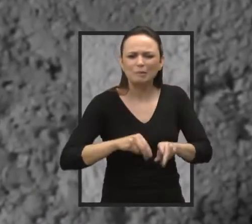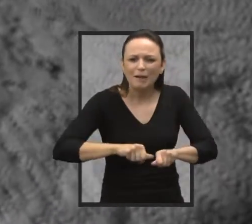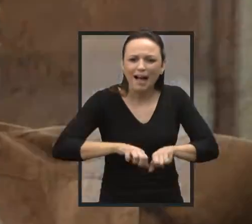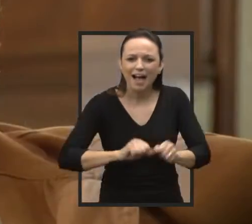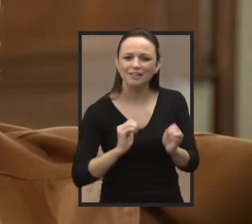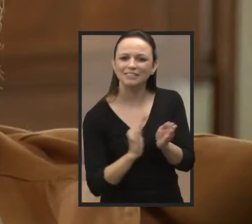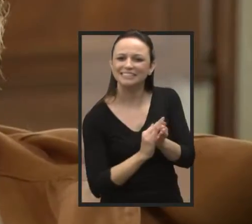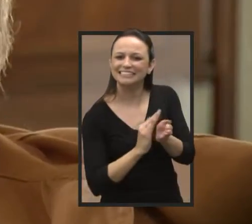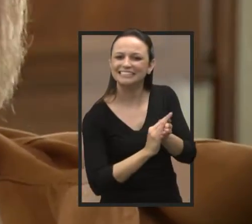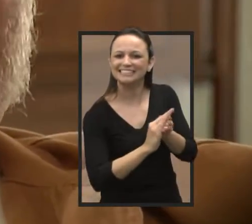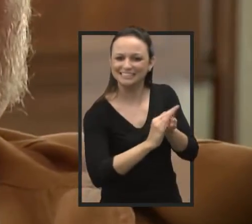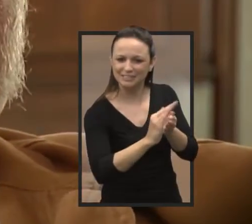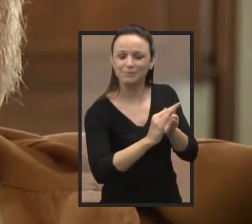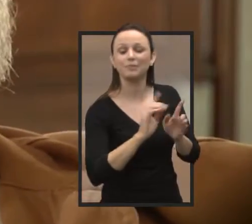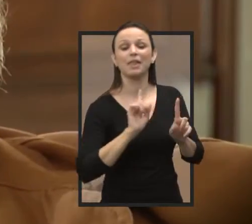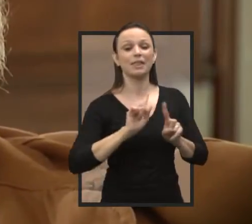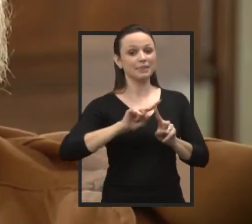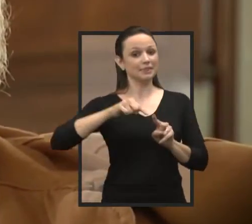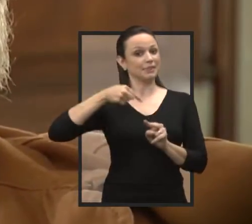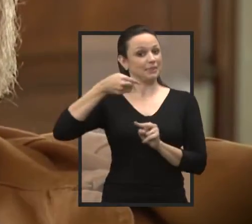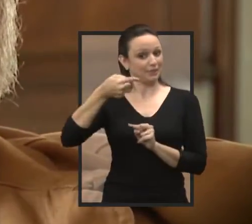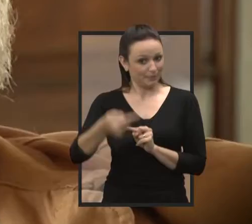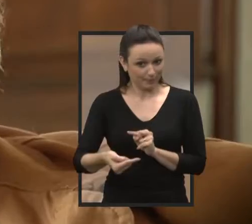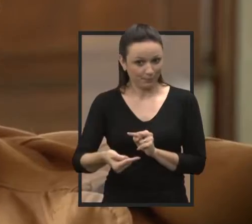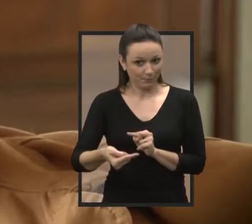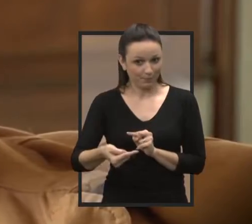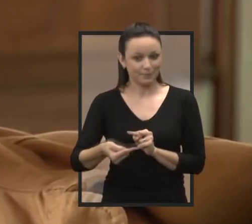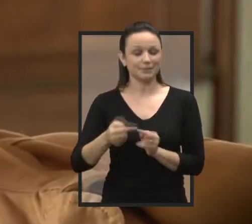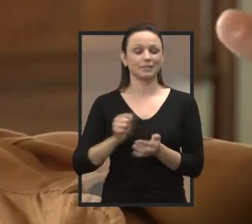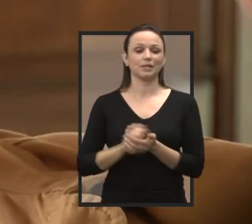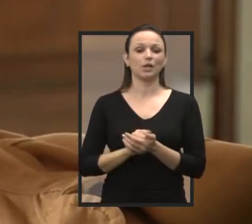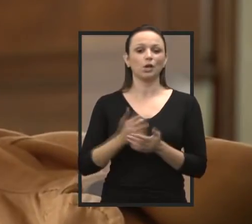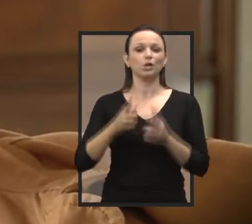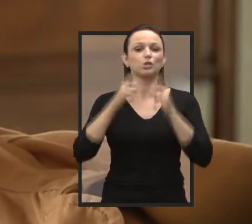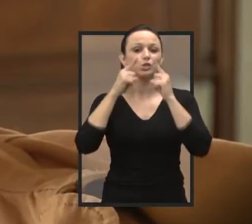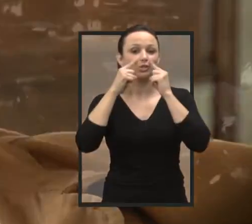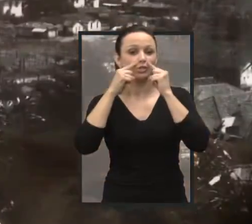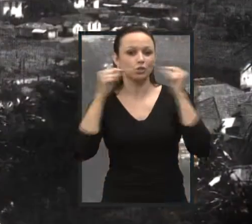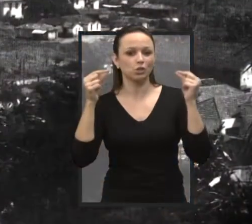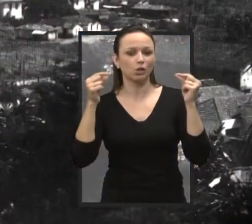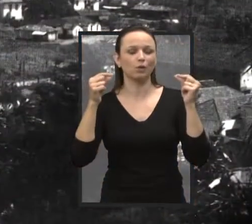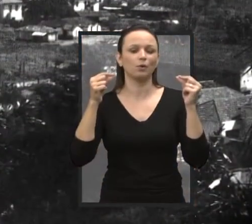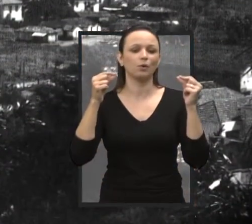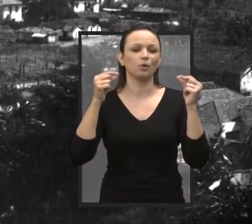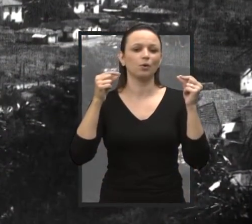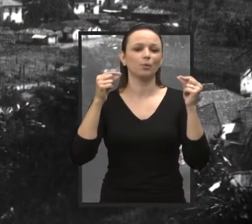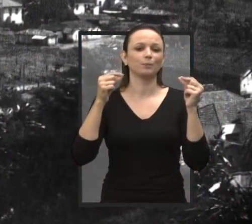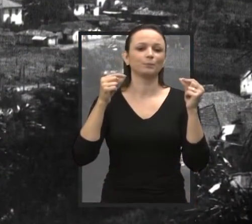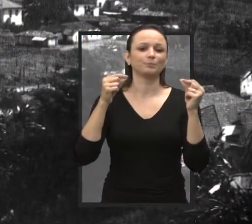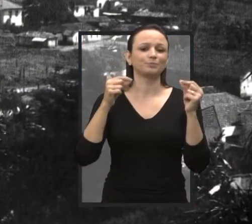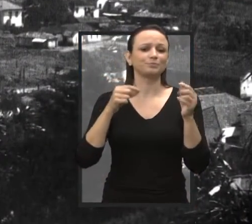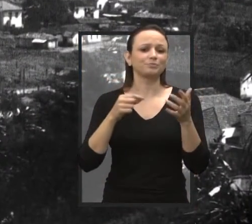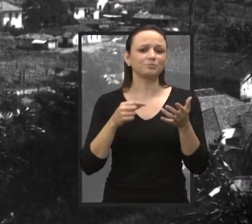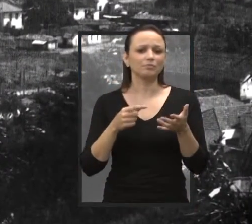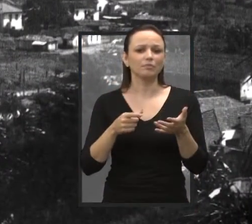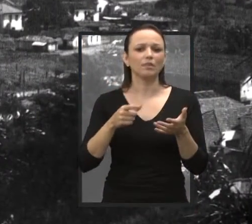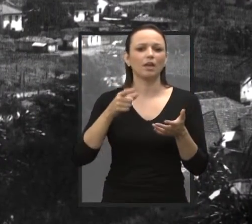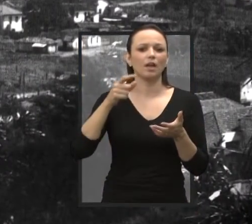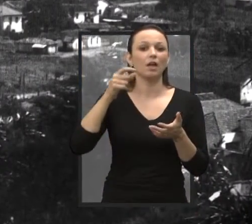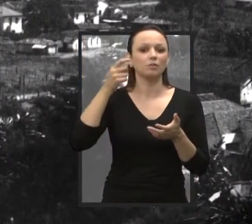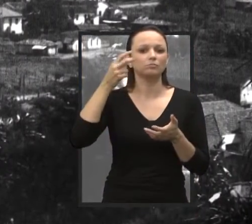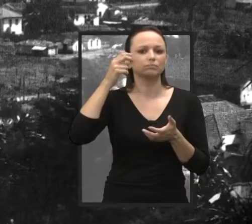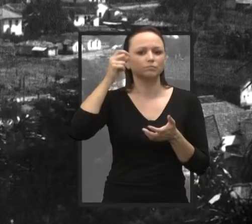capim. Após isso, aí já quando Jaú estava, a cultura do